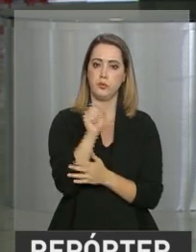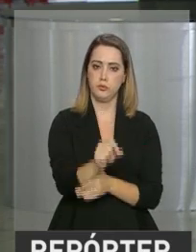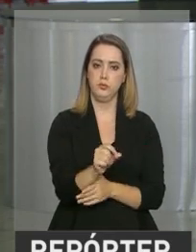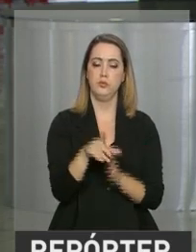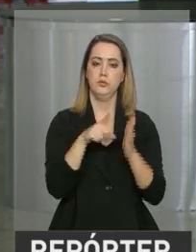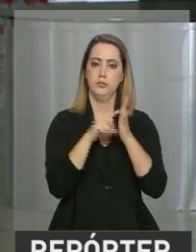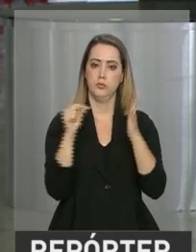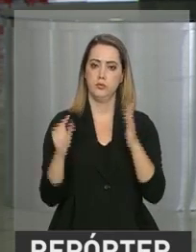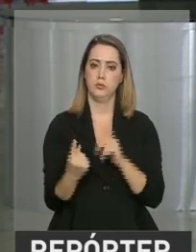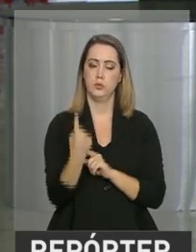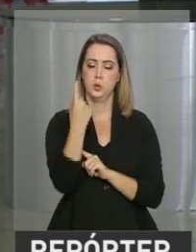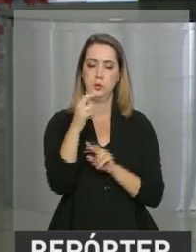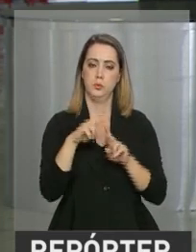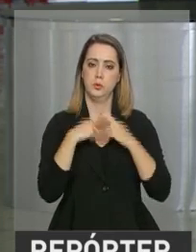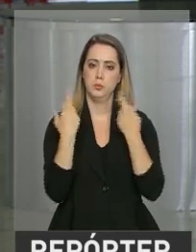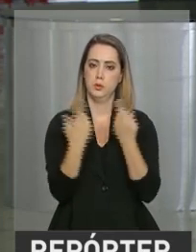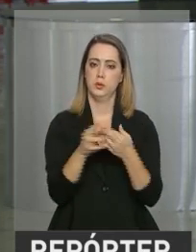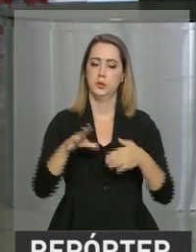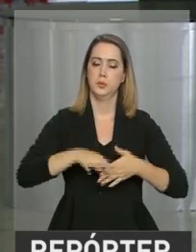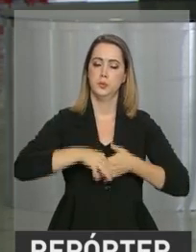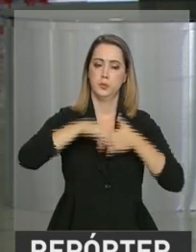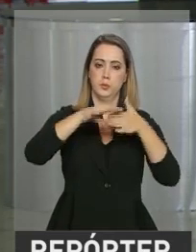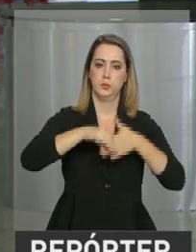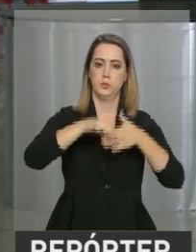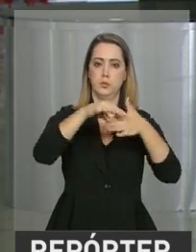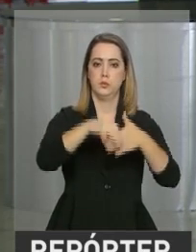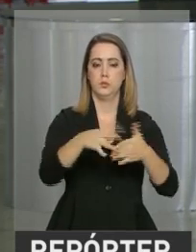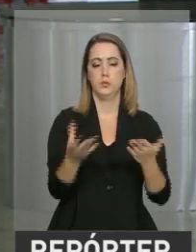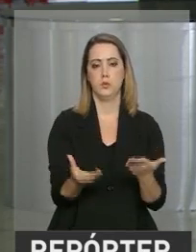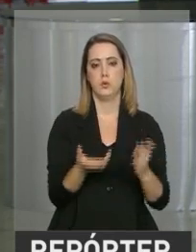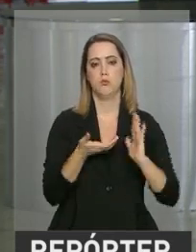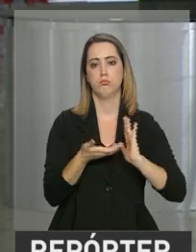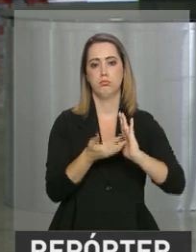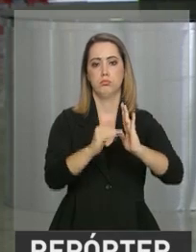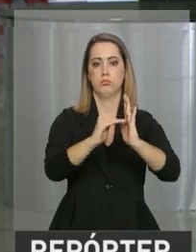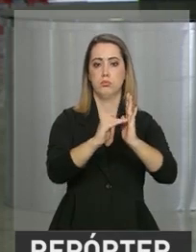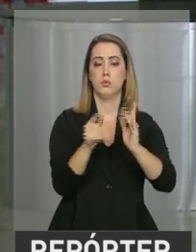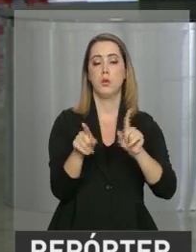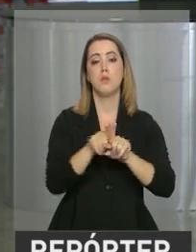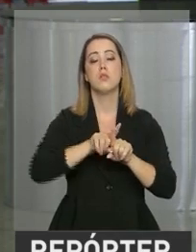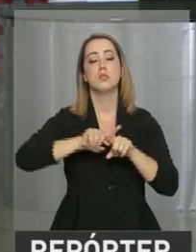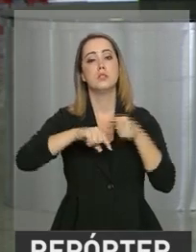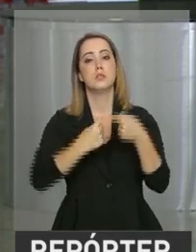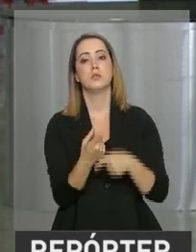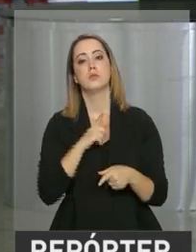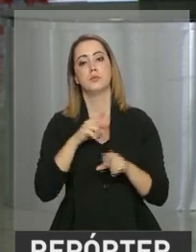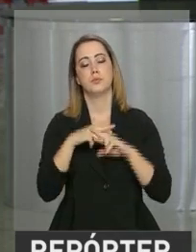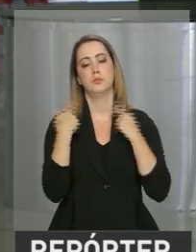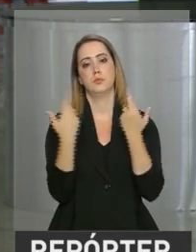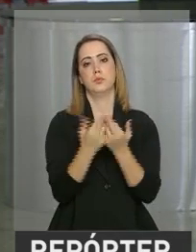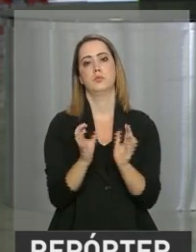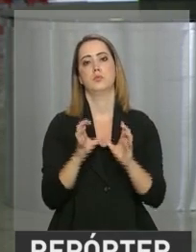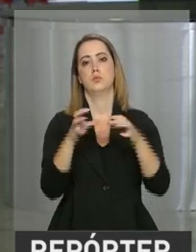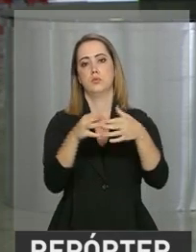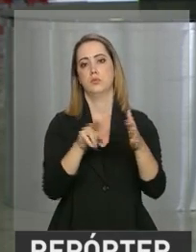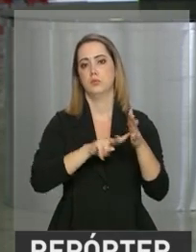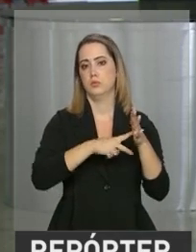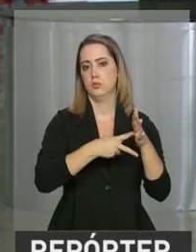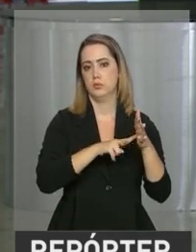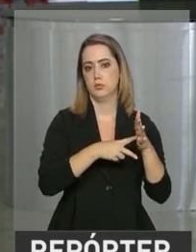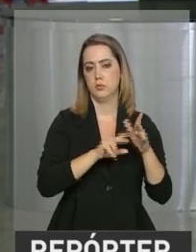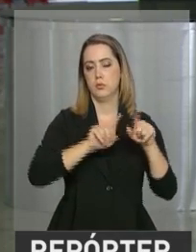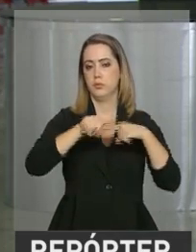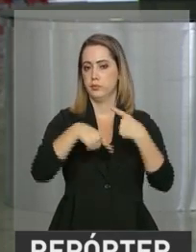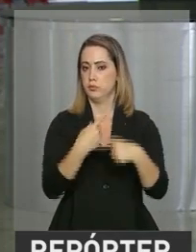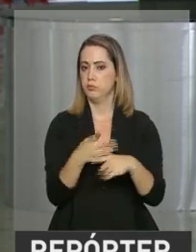Planalto. Primeiro a reunião com líderes da base aliada do governo no Congresso Nacional e na sequência com centrais sindicais. Depois